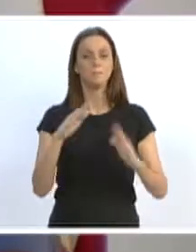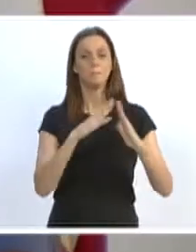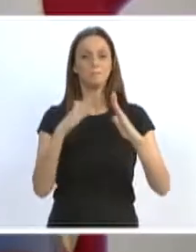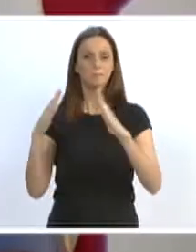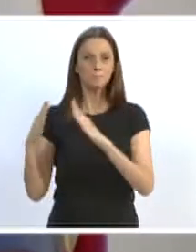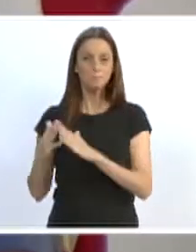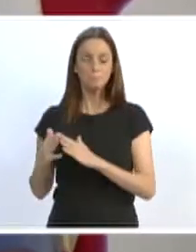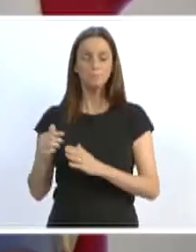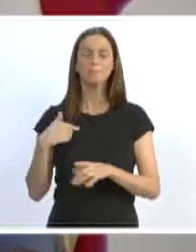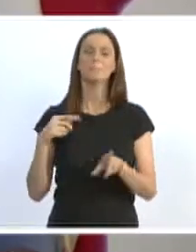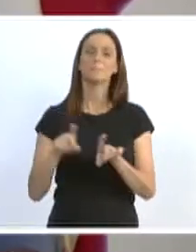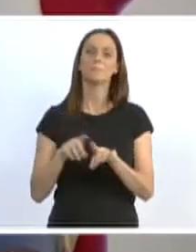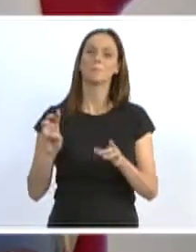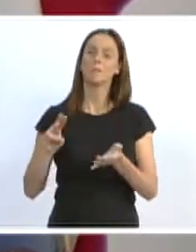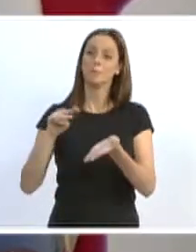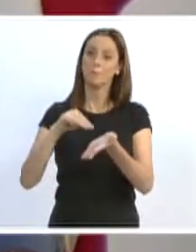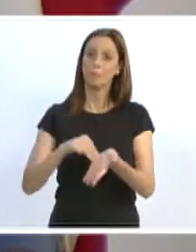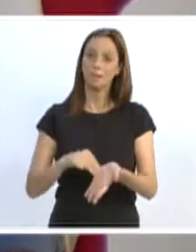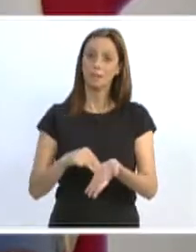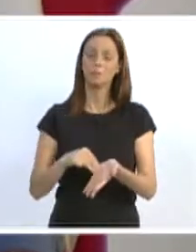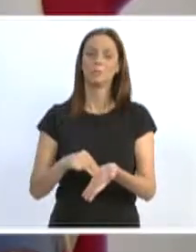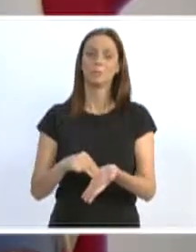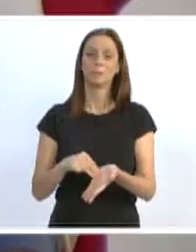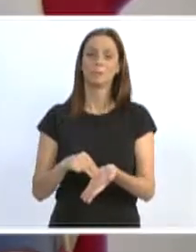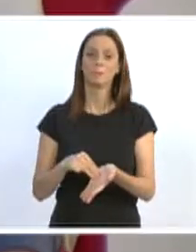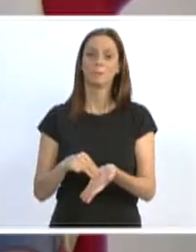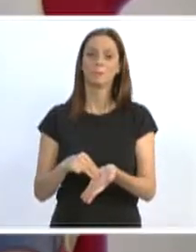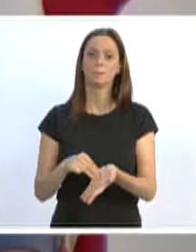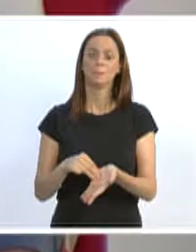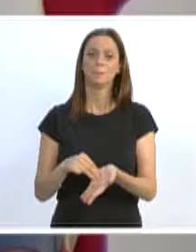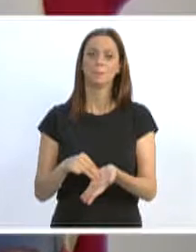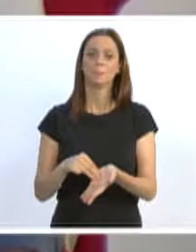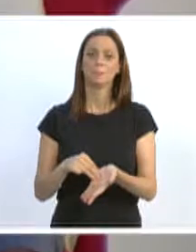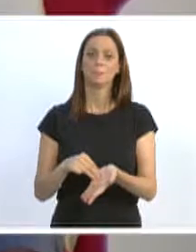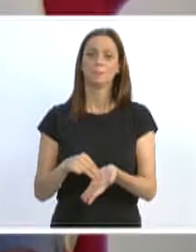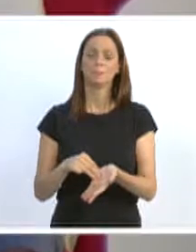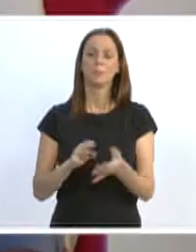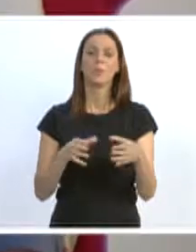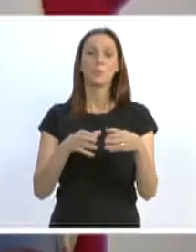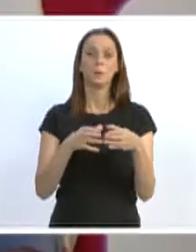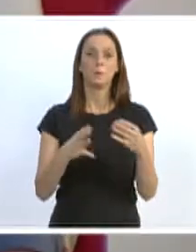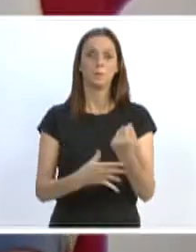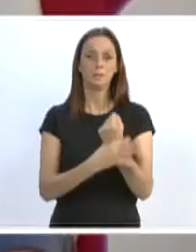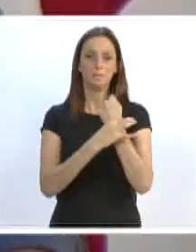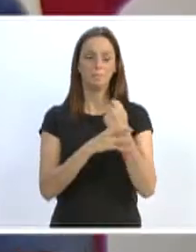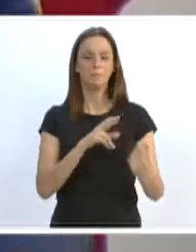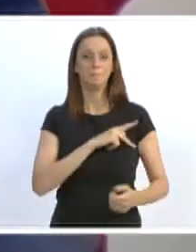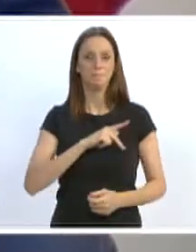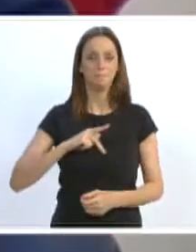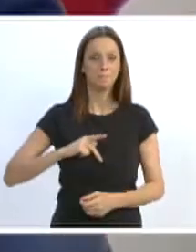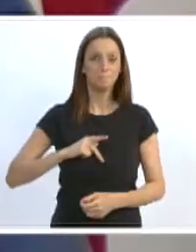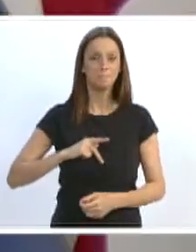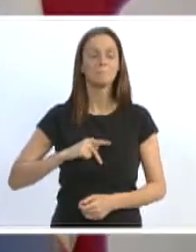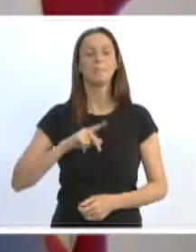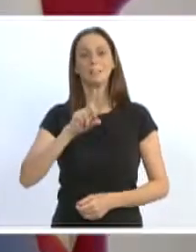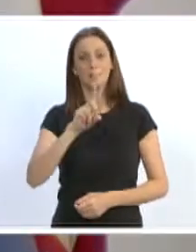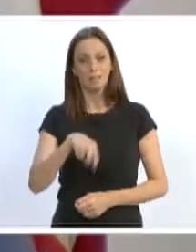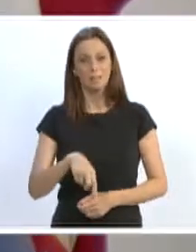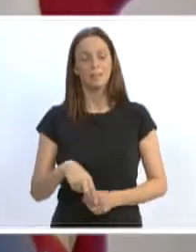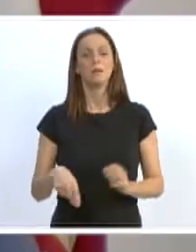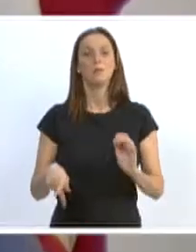membro inclusive do conseg é a questão